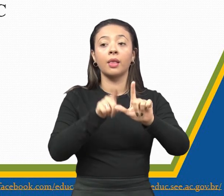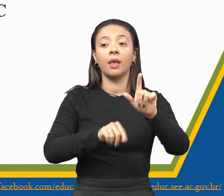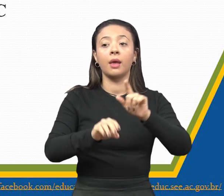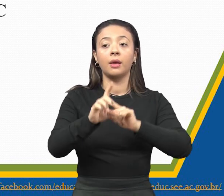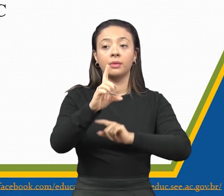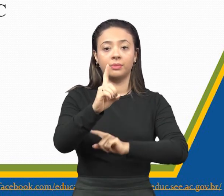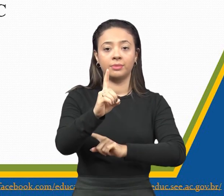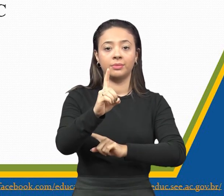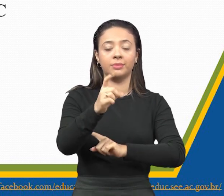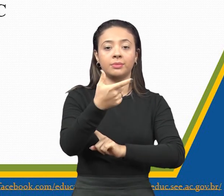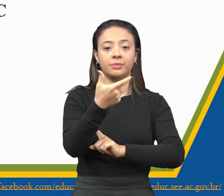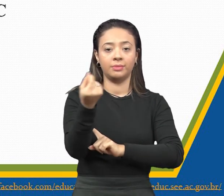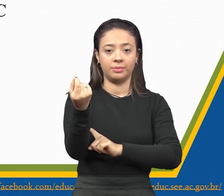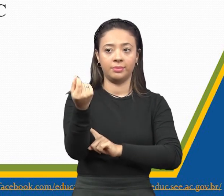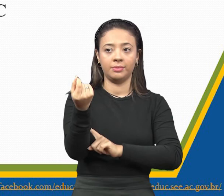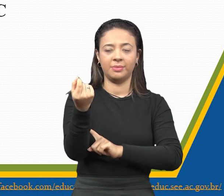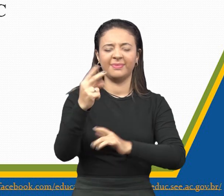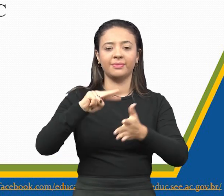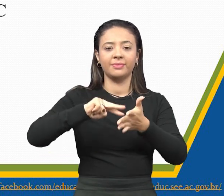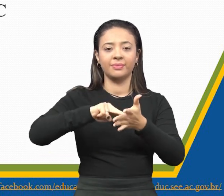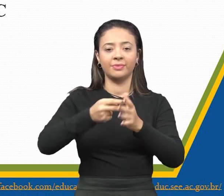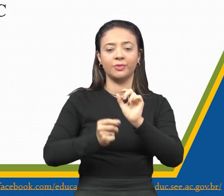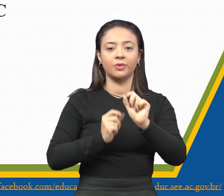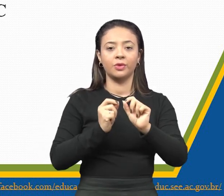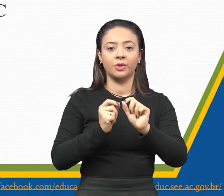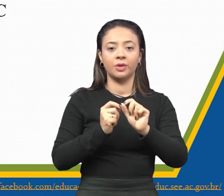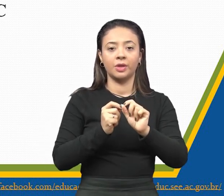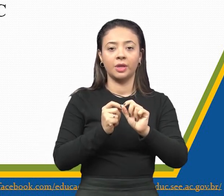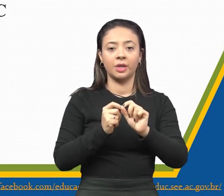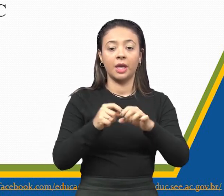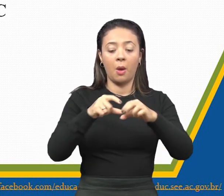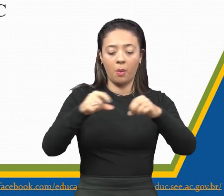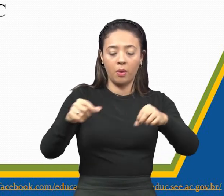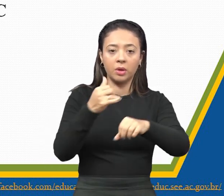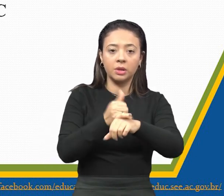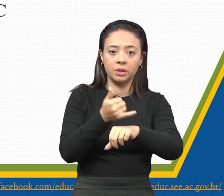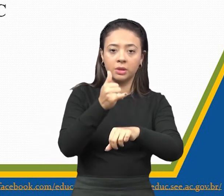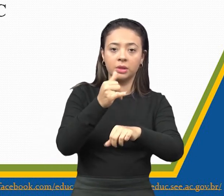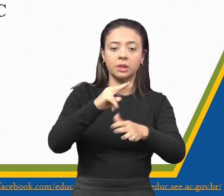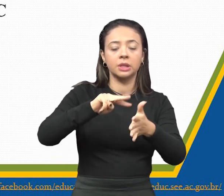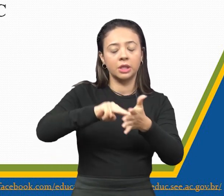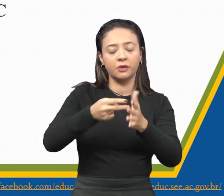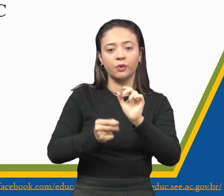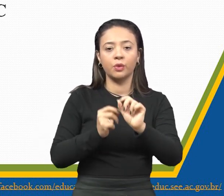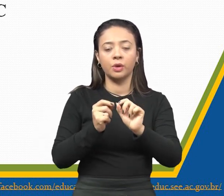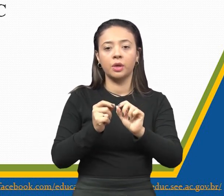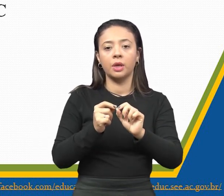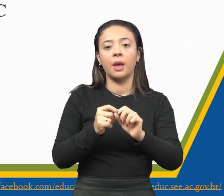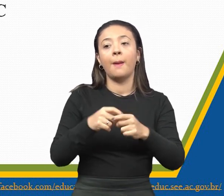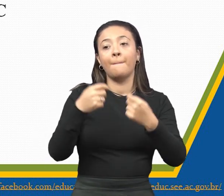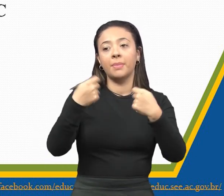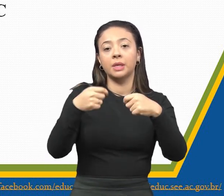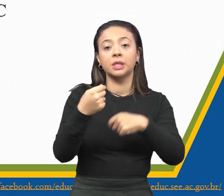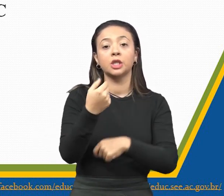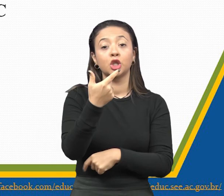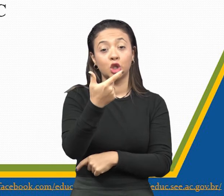D. Isso significa que a liga metálica levará 200 horas para chegar a essa temperatura de